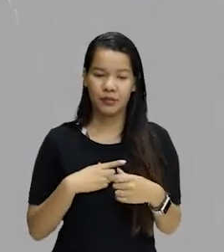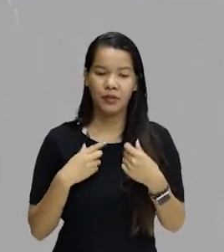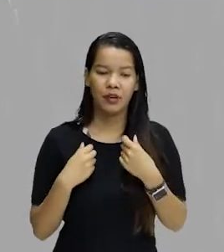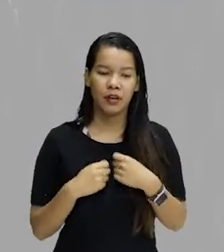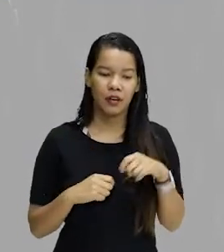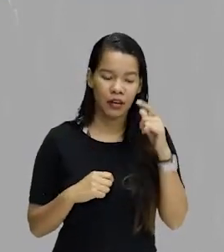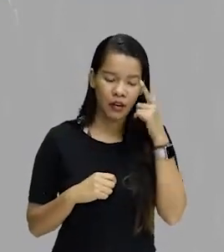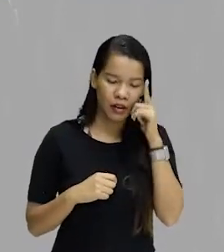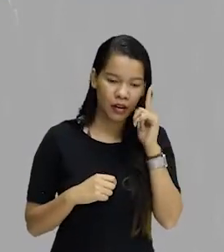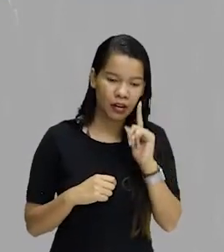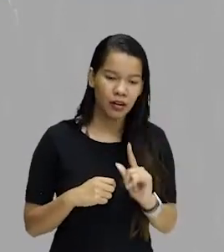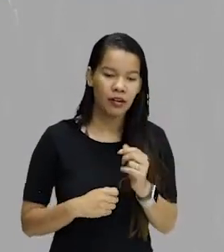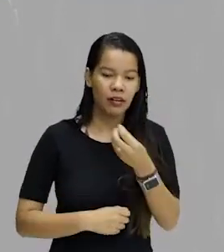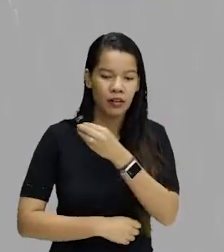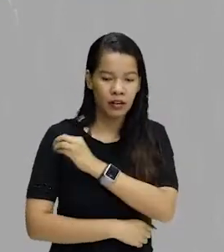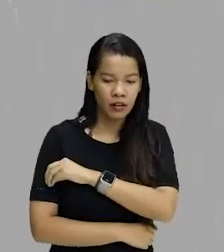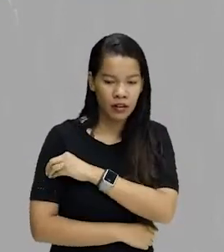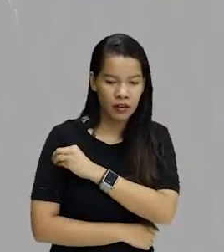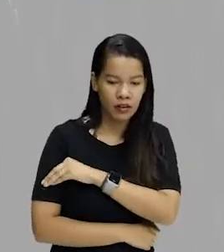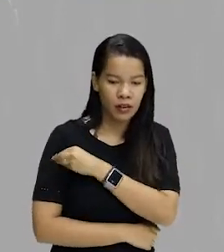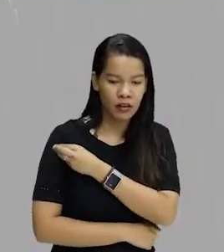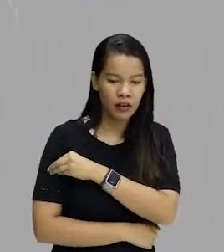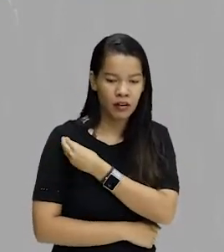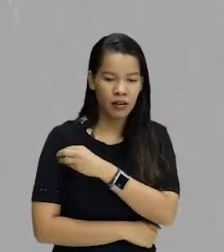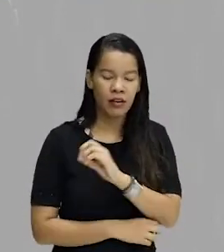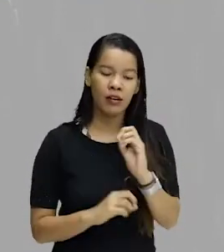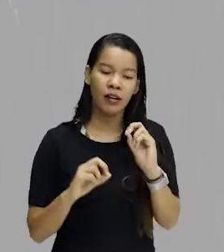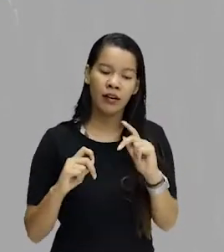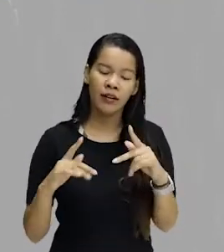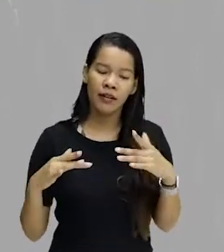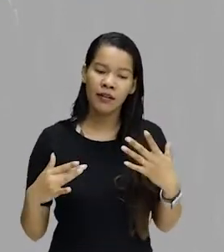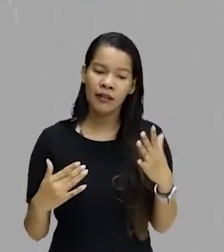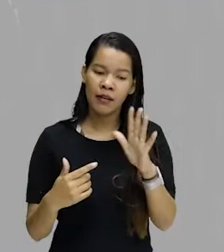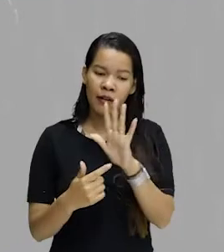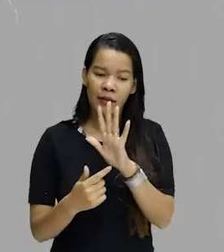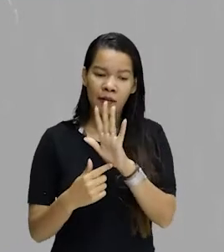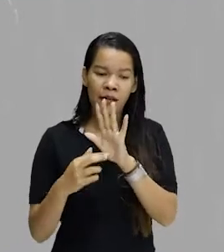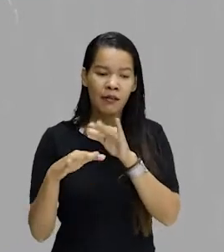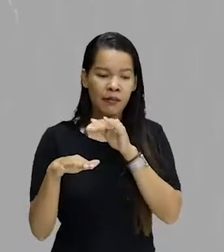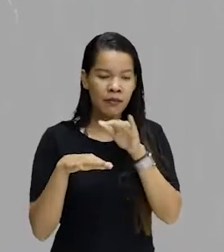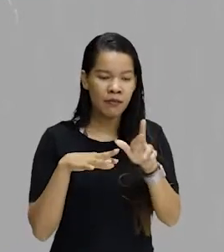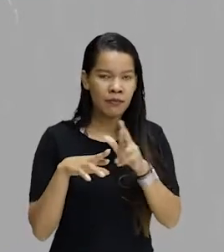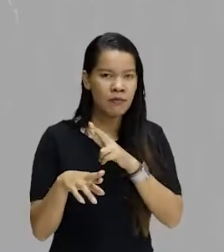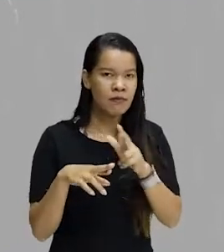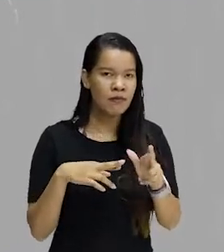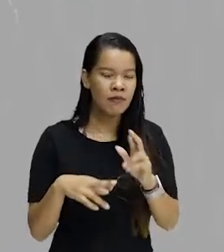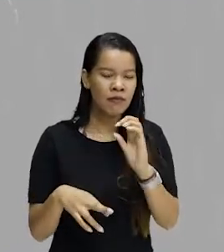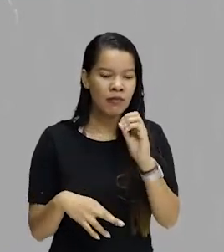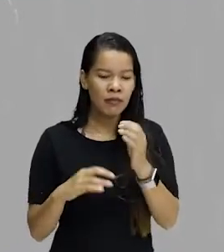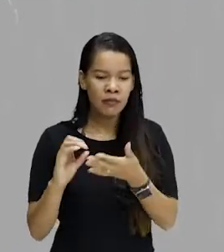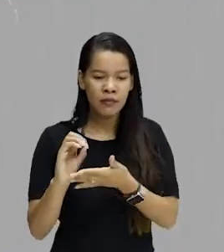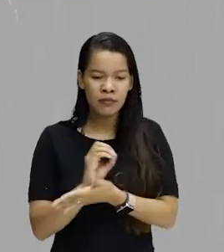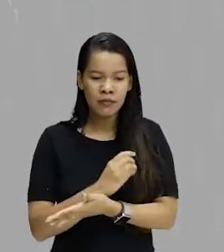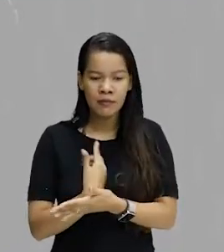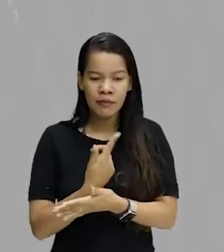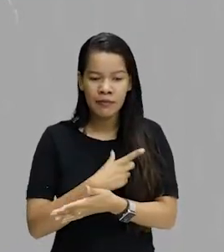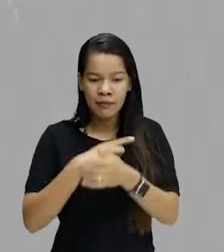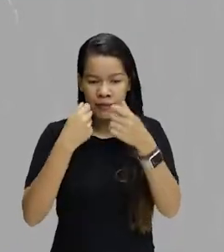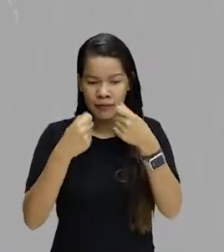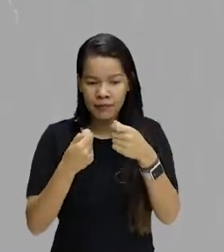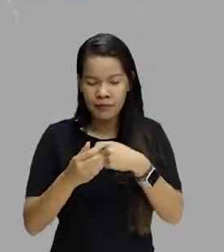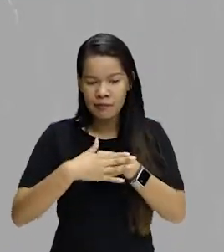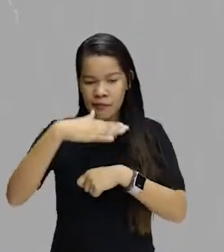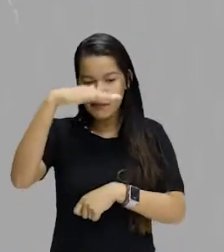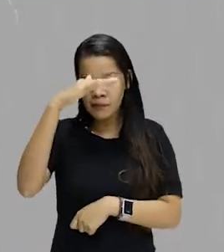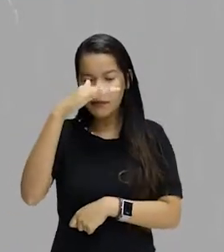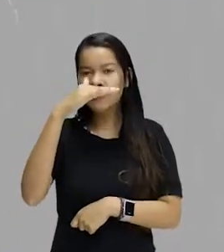um álcool, beleza? Aqui, nas reações orgânicas, né, nós vamos precisar